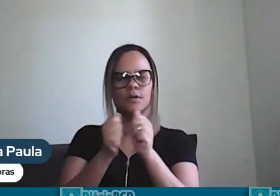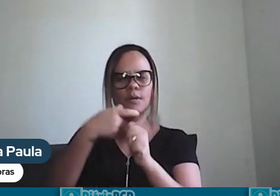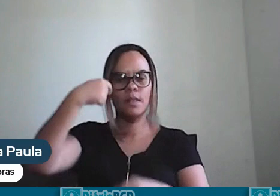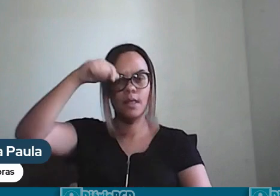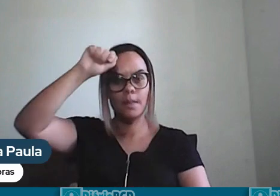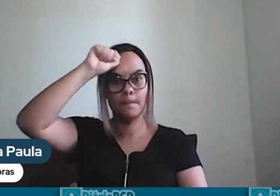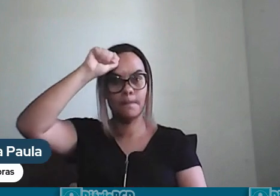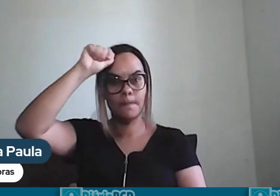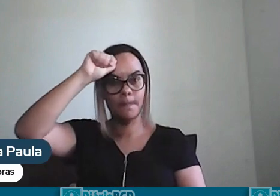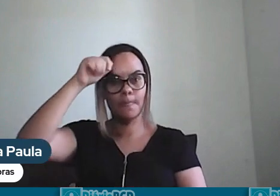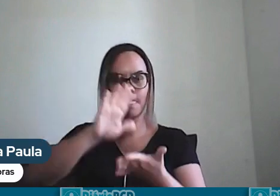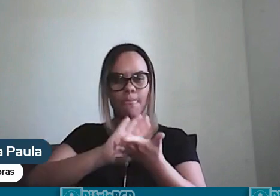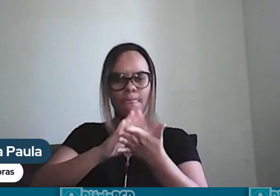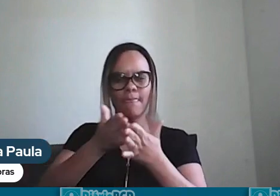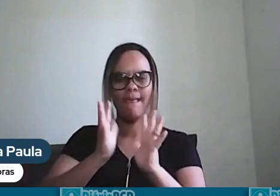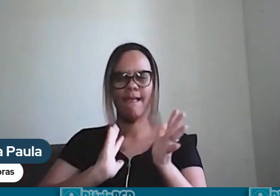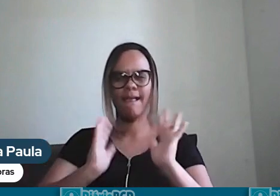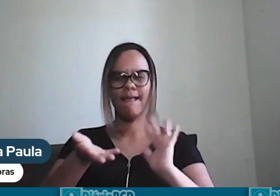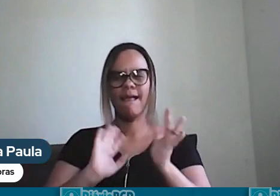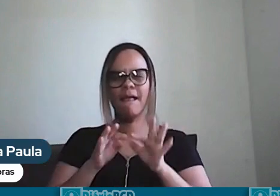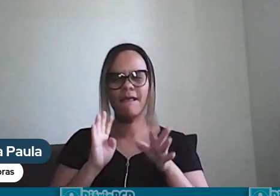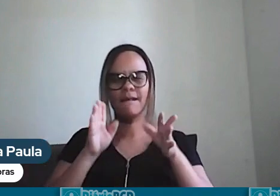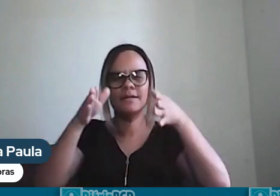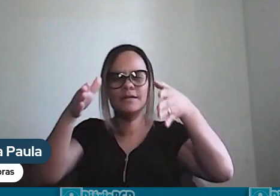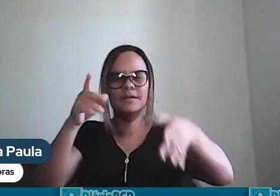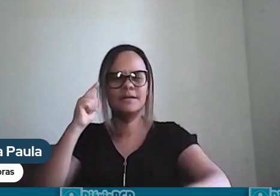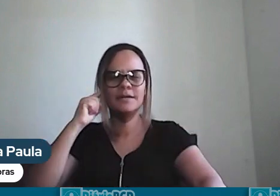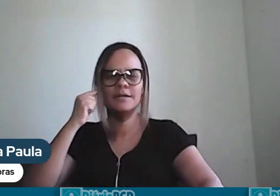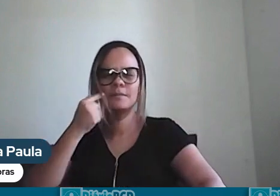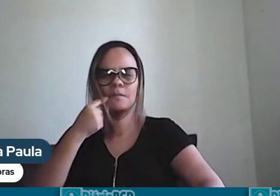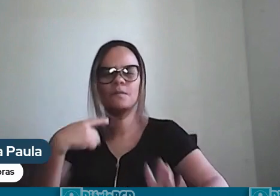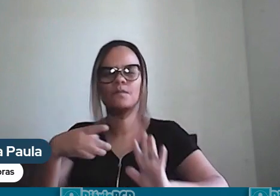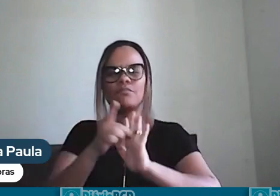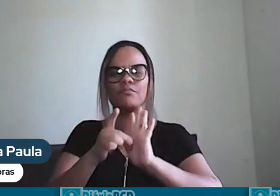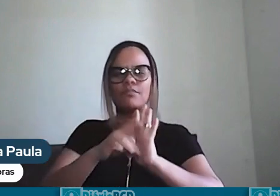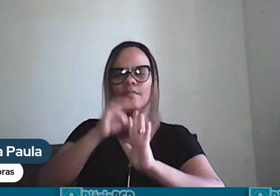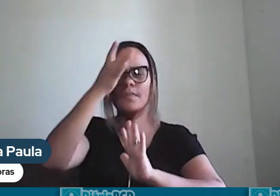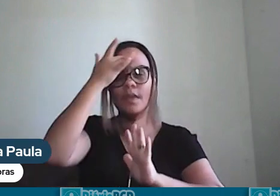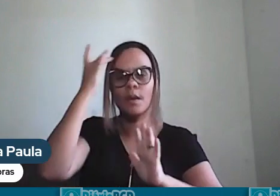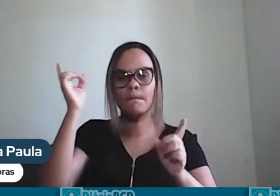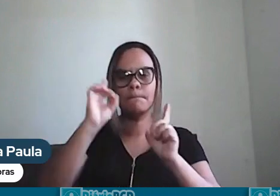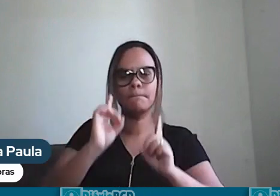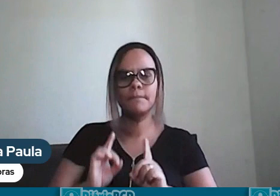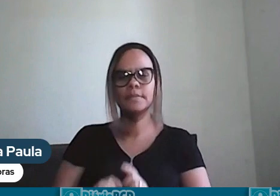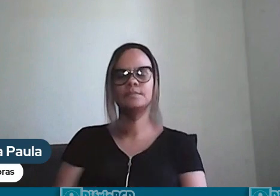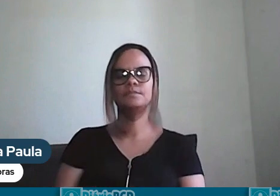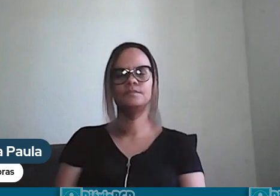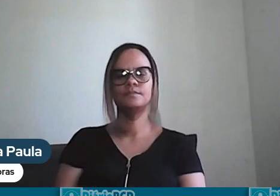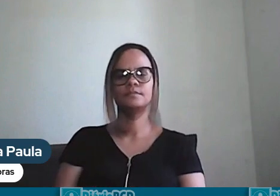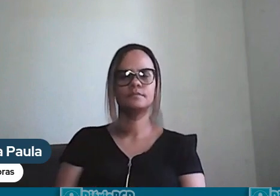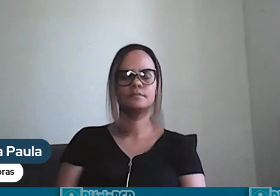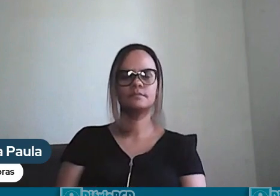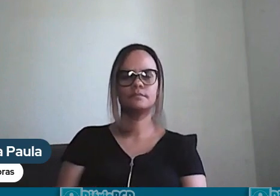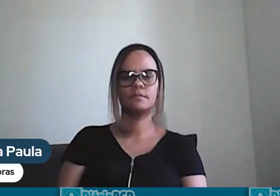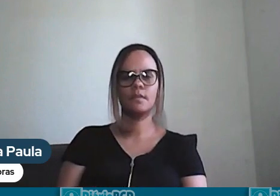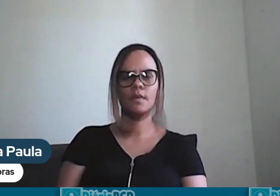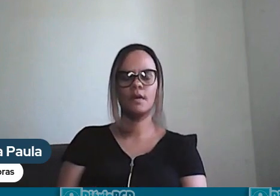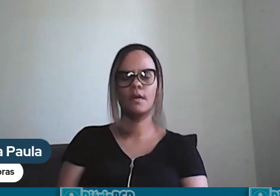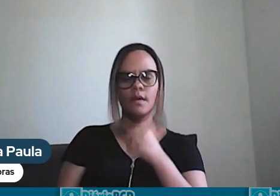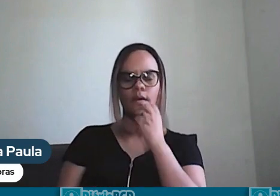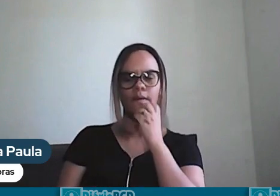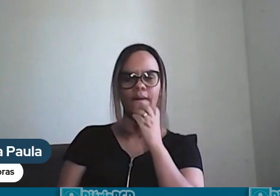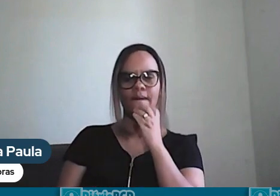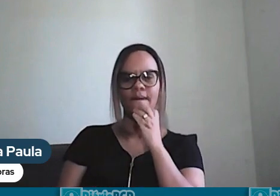Zíngaro, interpretando tudo em Libras no Diário PCD. A doutora Laila falou bastante sobre